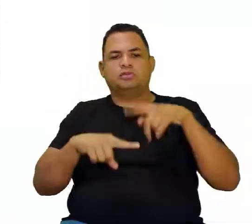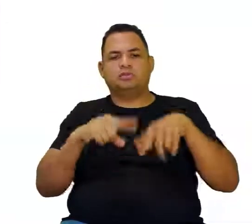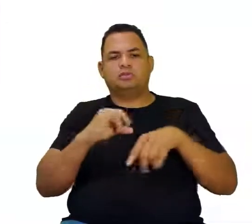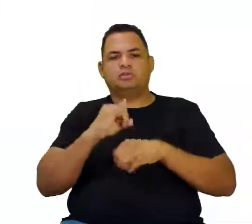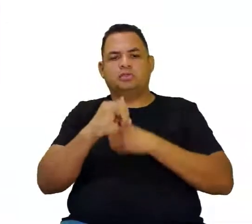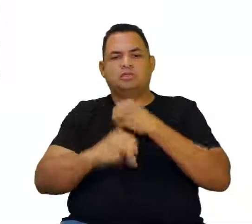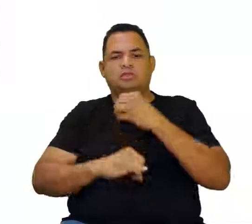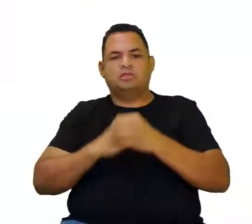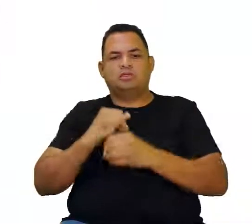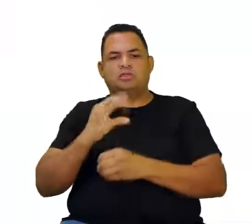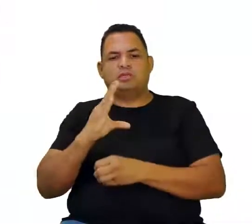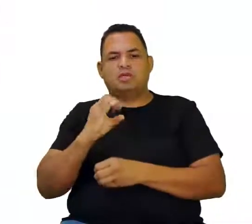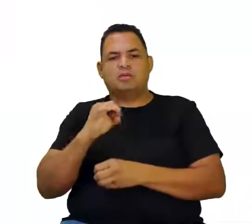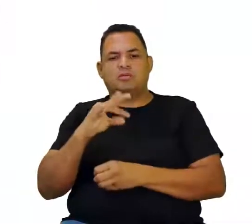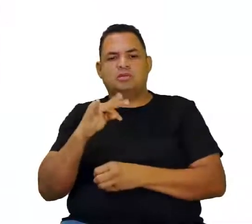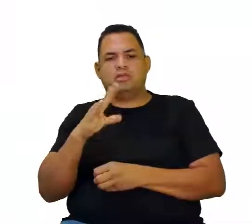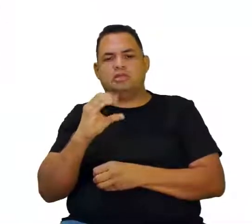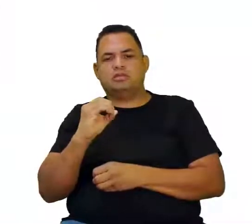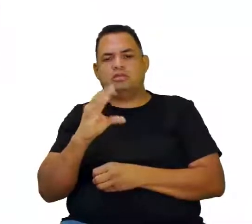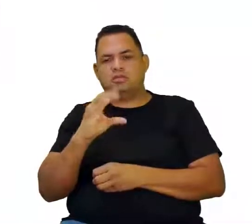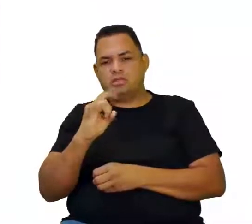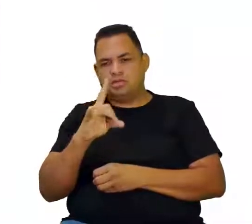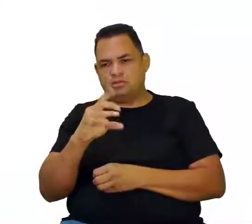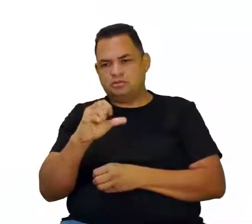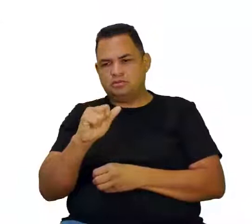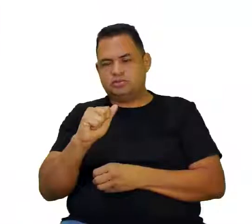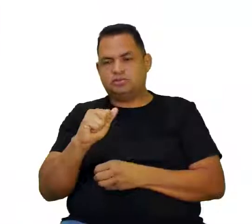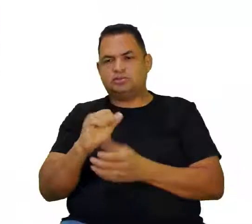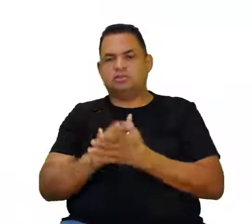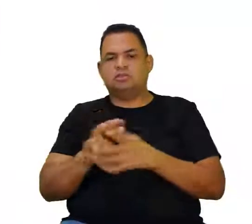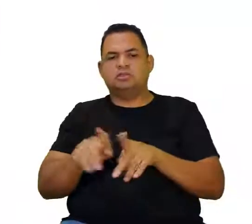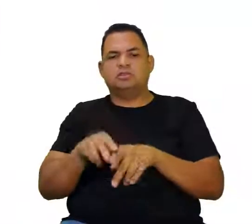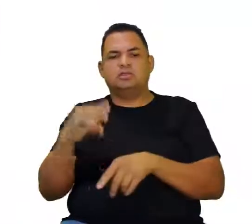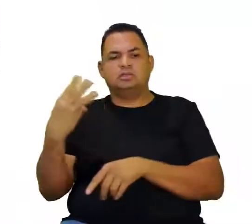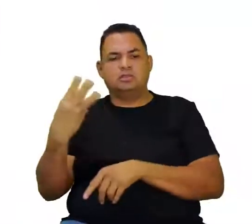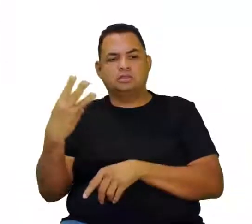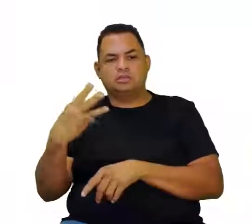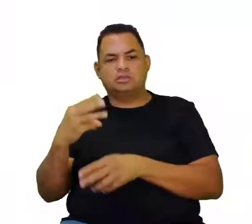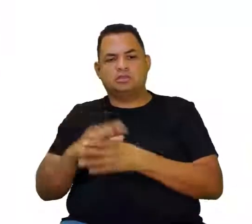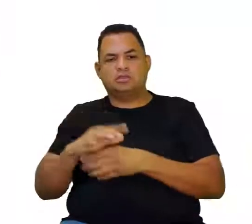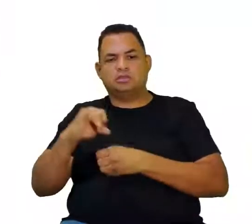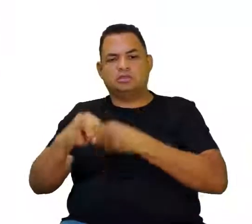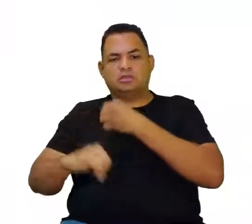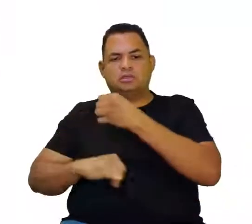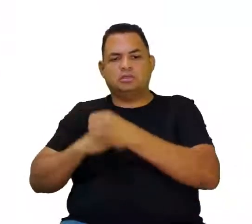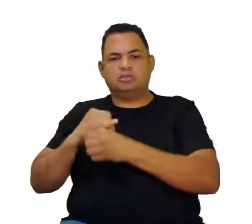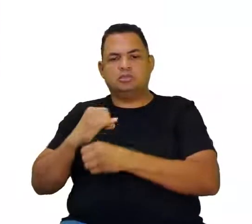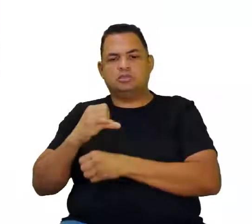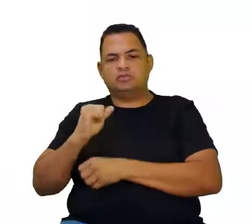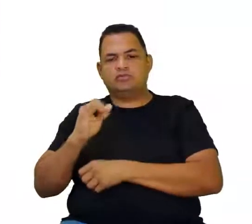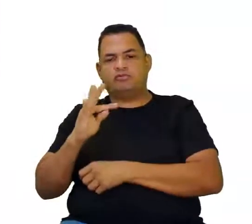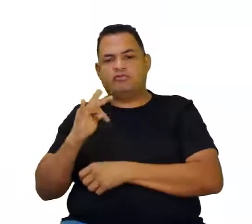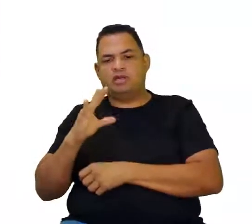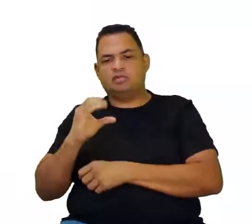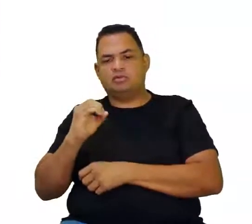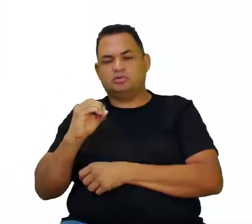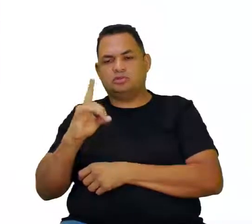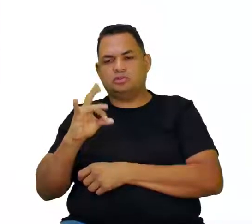cálcio. E o terceiro, íons de sulfato e sódio. Aí vem a pergunta, isso aqui é